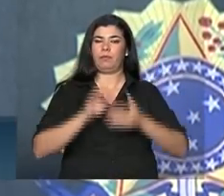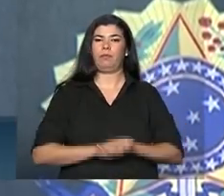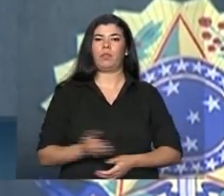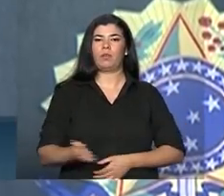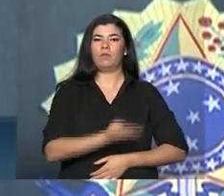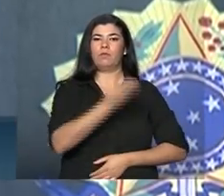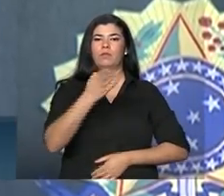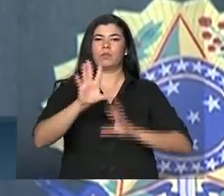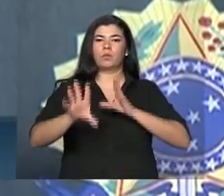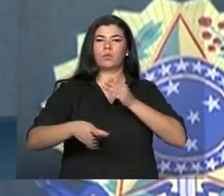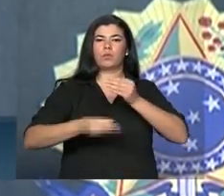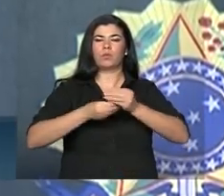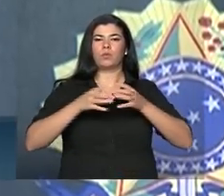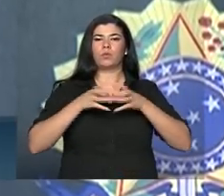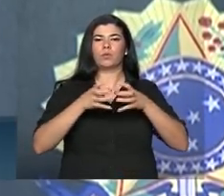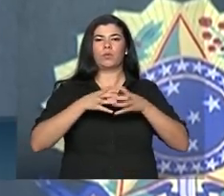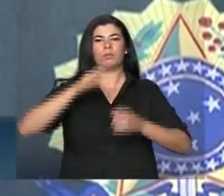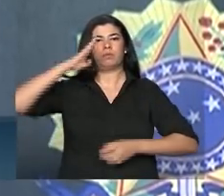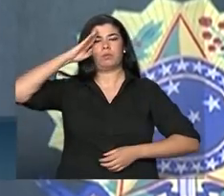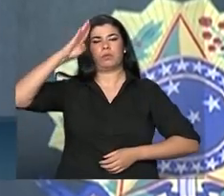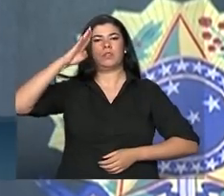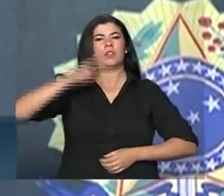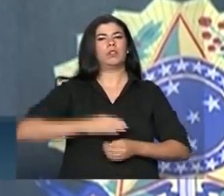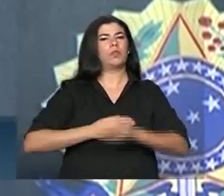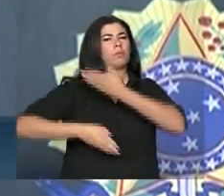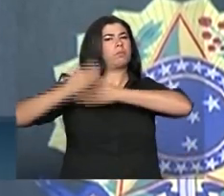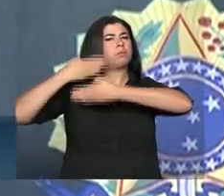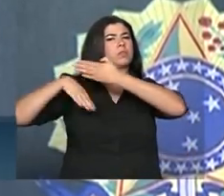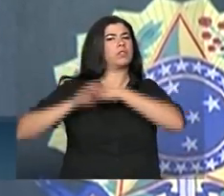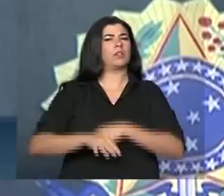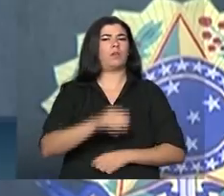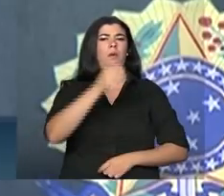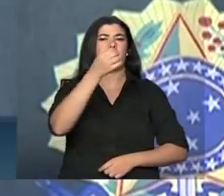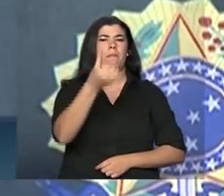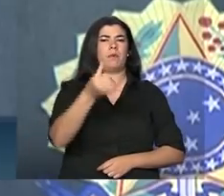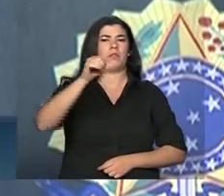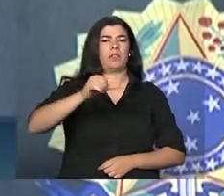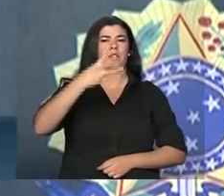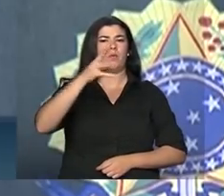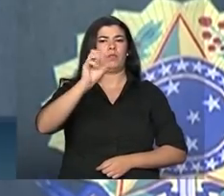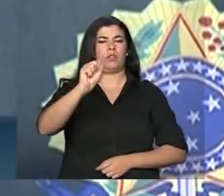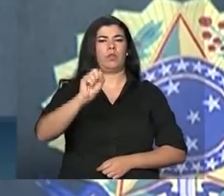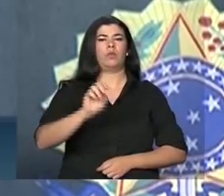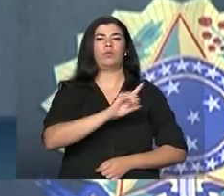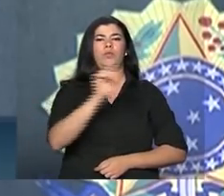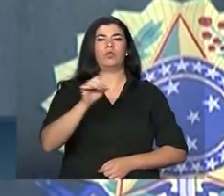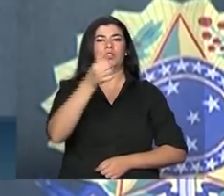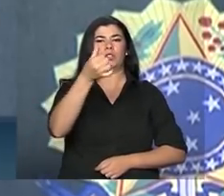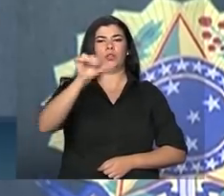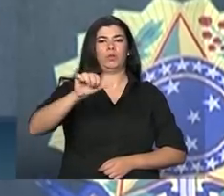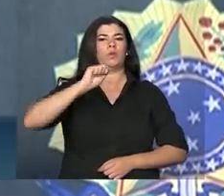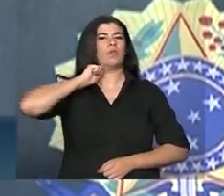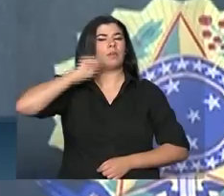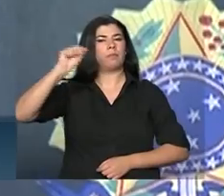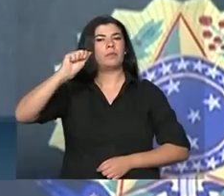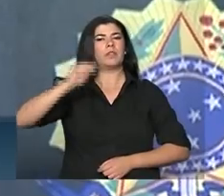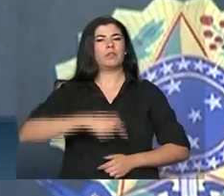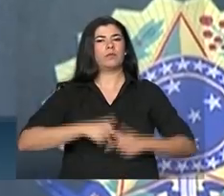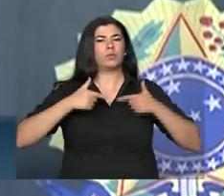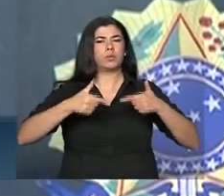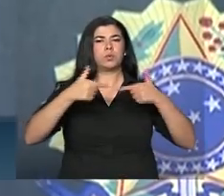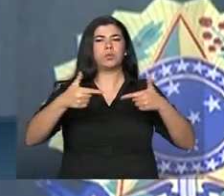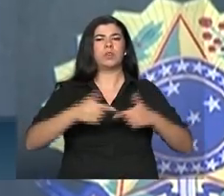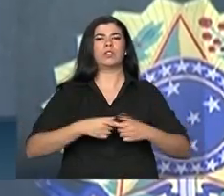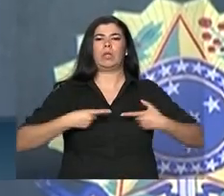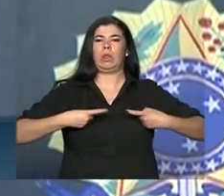Brasileiro, no longínquo 19 de abril de 1648, ao vencer a Primeira Batalha dos